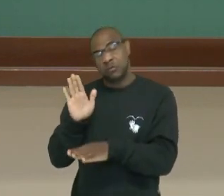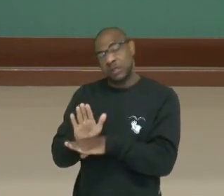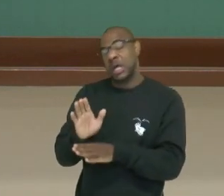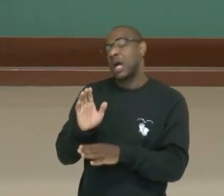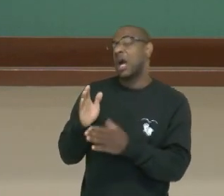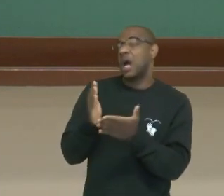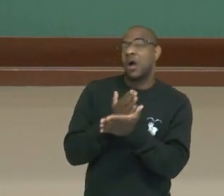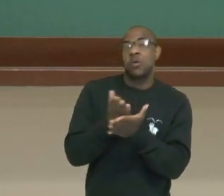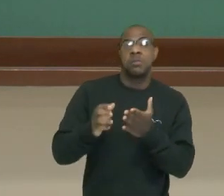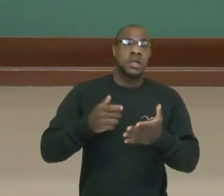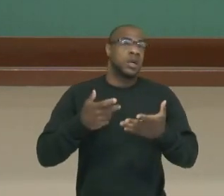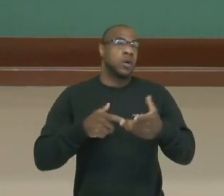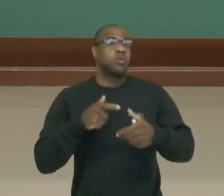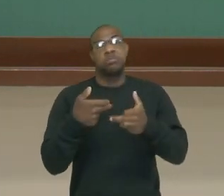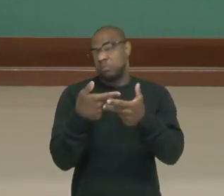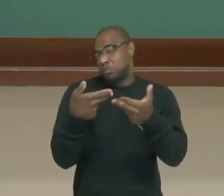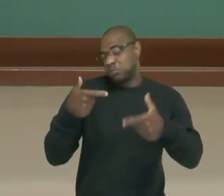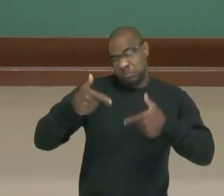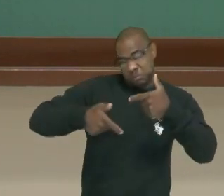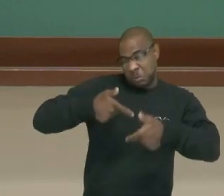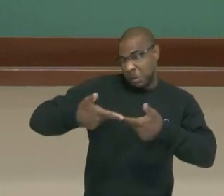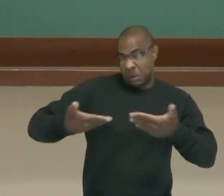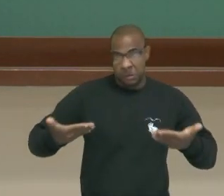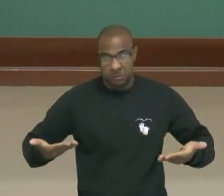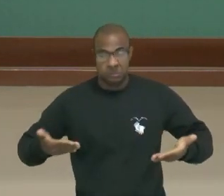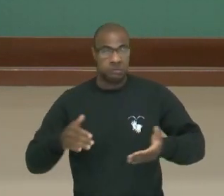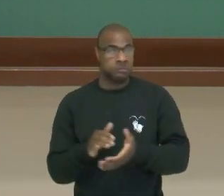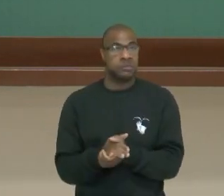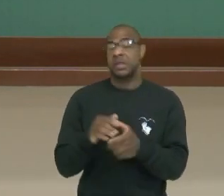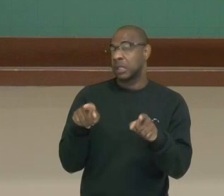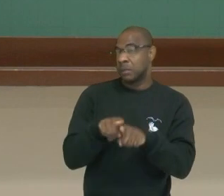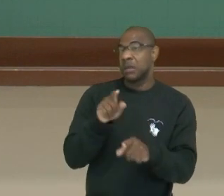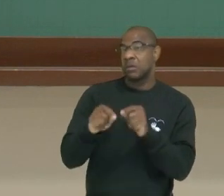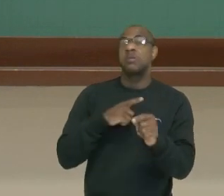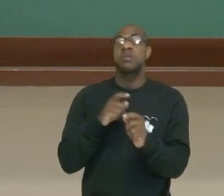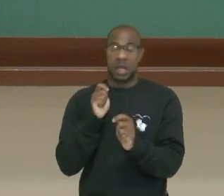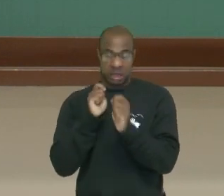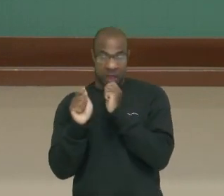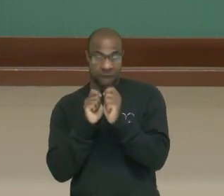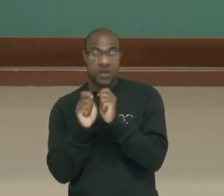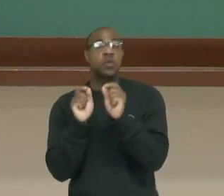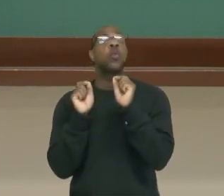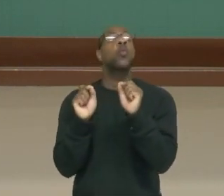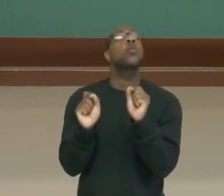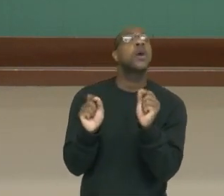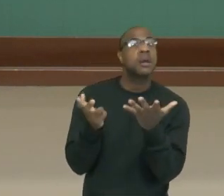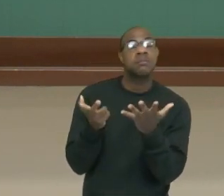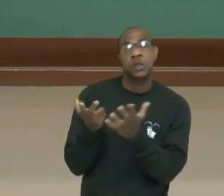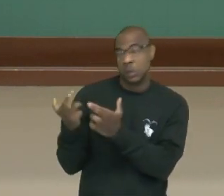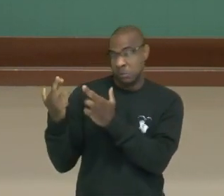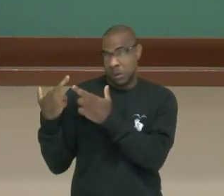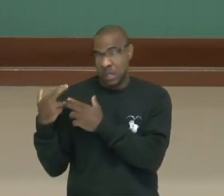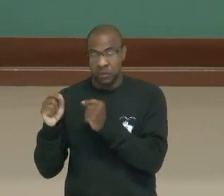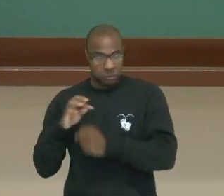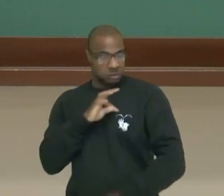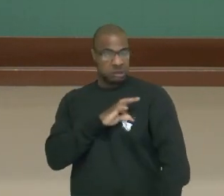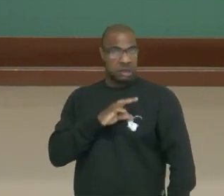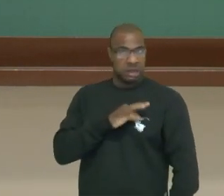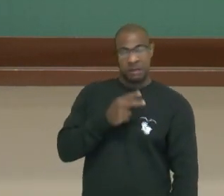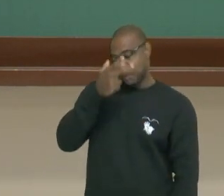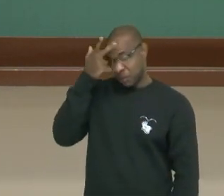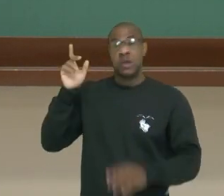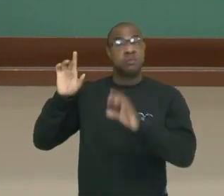alguma atividade. E ocorre uma entrevista. Então, o responsável técnico, o